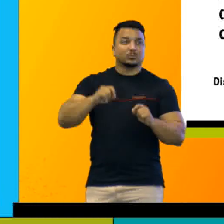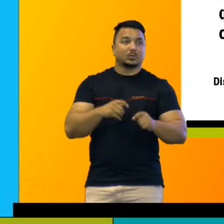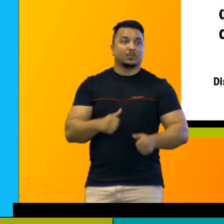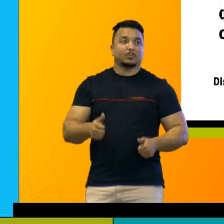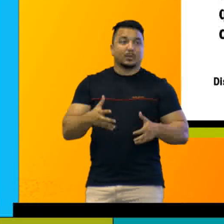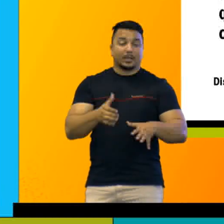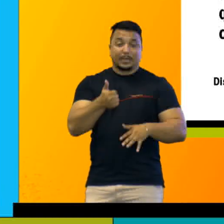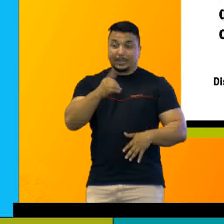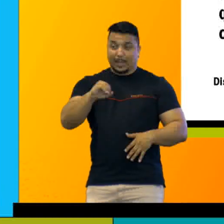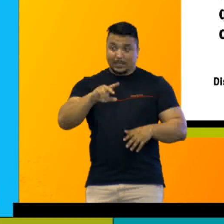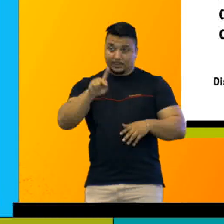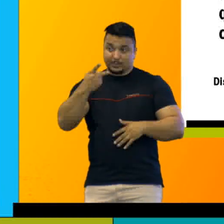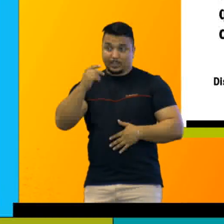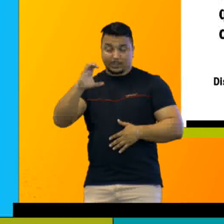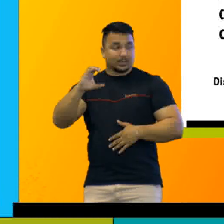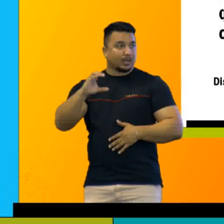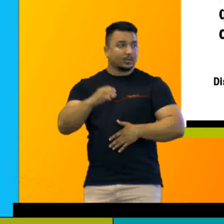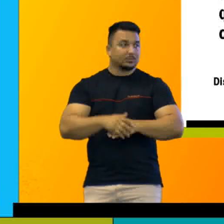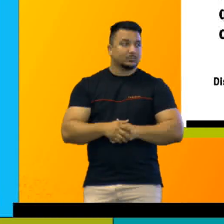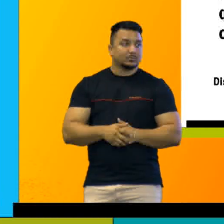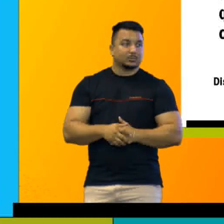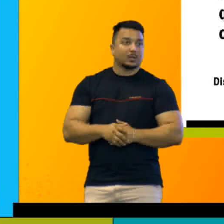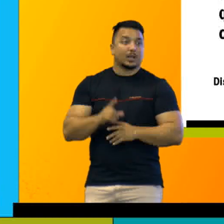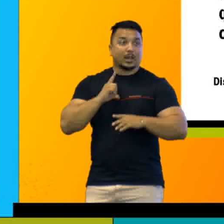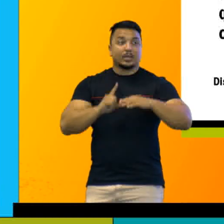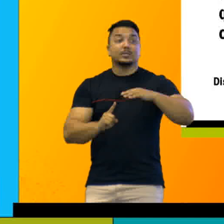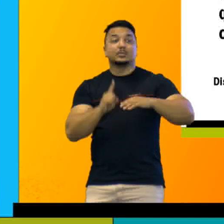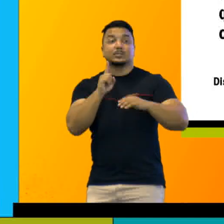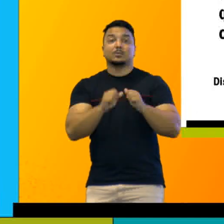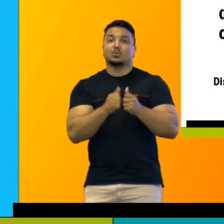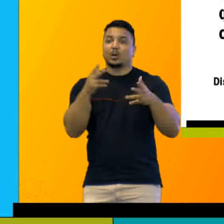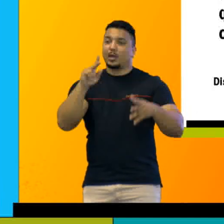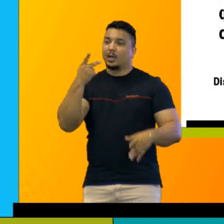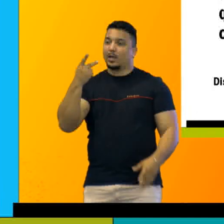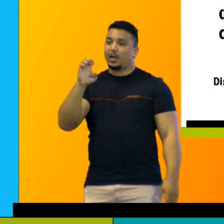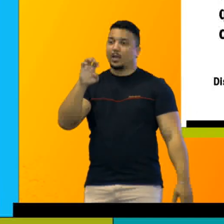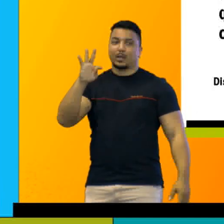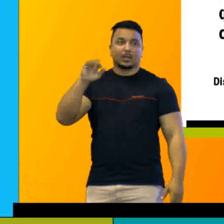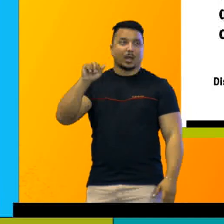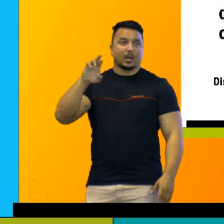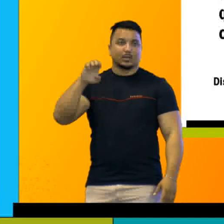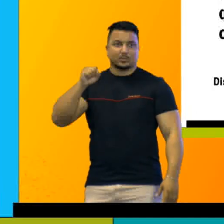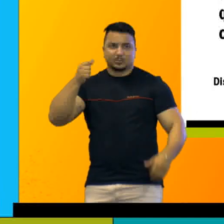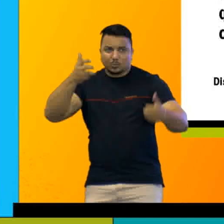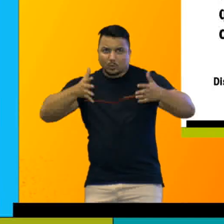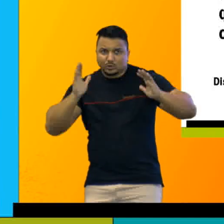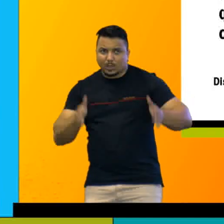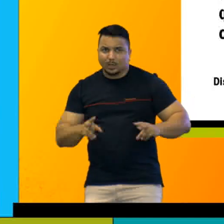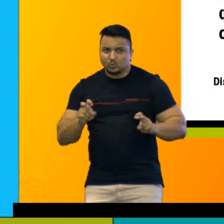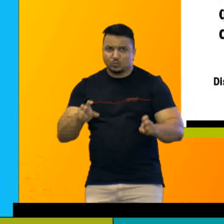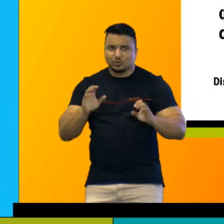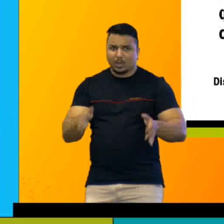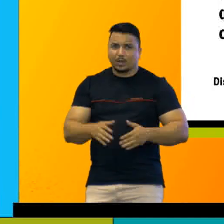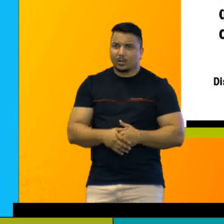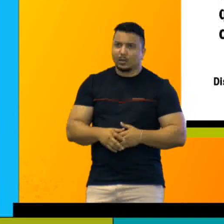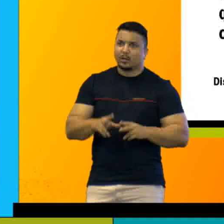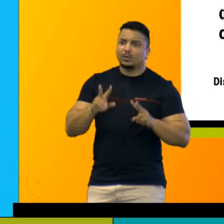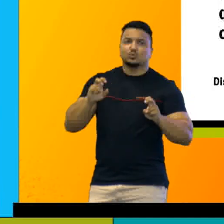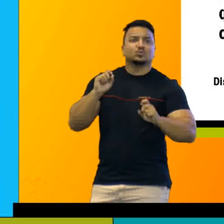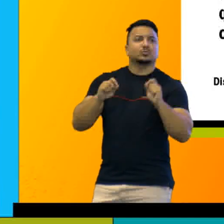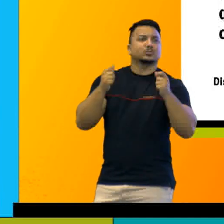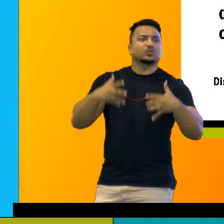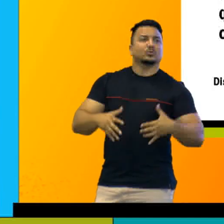10 hectares. Opa! Lá em cima ele falou de hectare, falou? Sim ou não? O que ele falou do hectare lá em